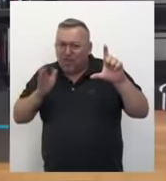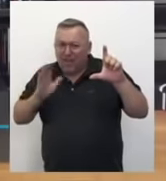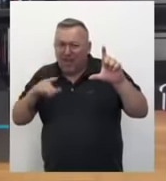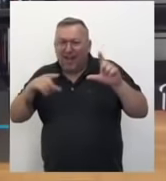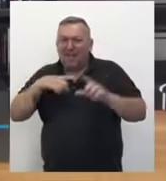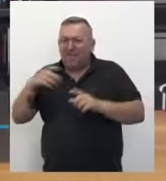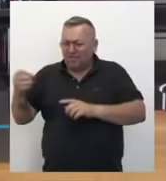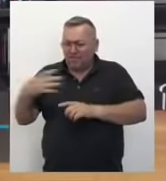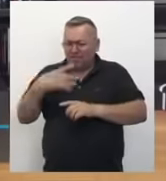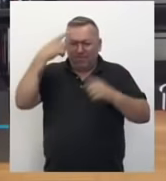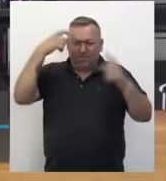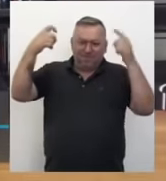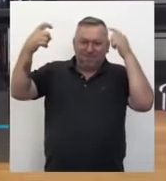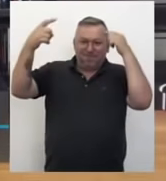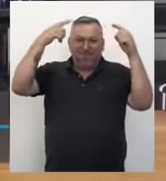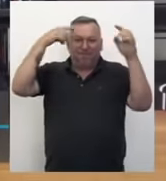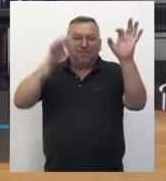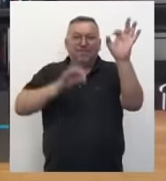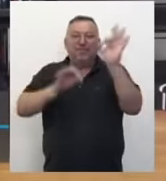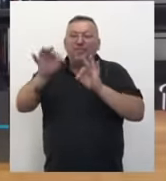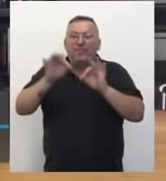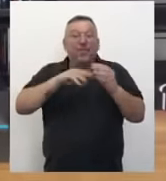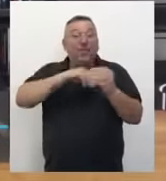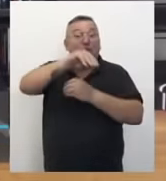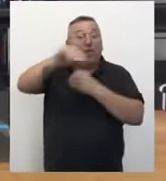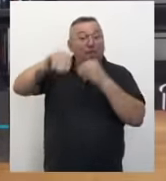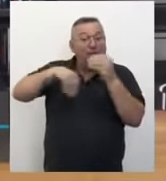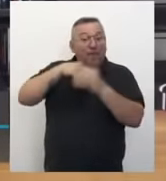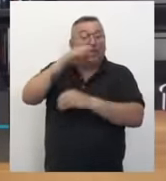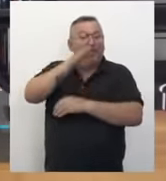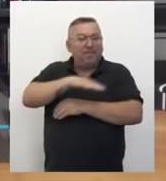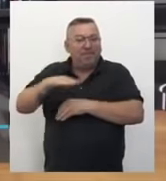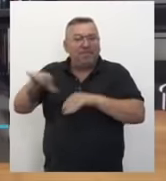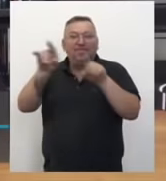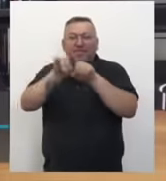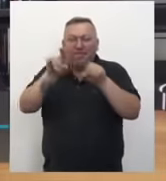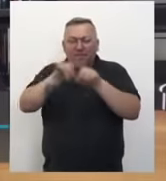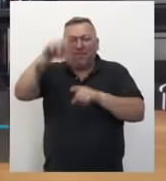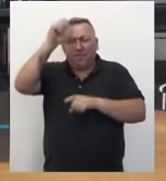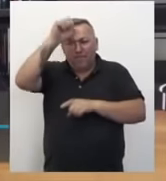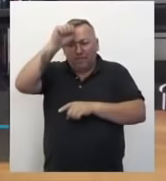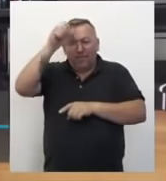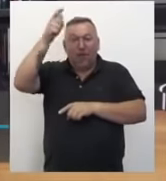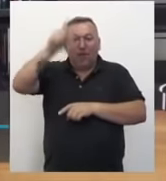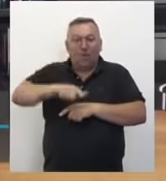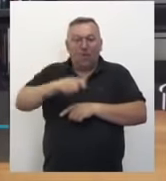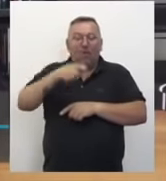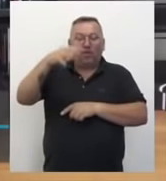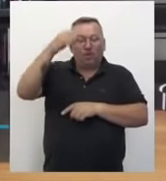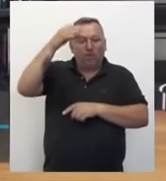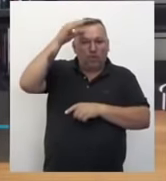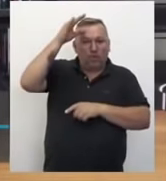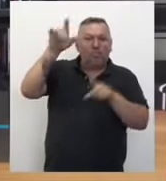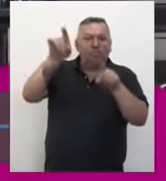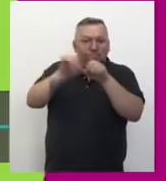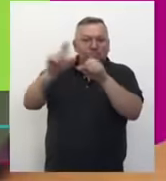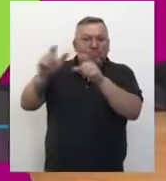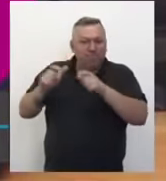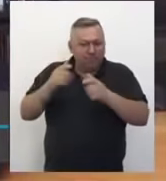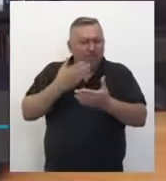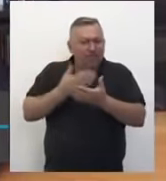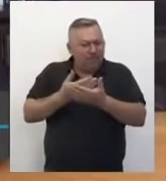novas ideias de projetos envolvendo o que criamos e aprendemos e as outras áreas do conhecimento que vocês estão